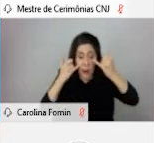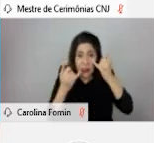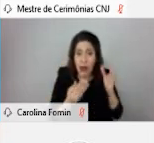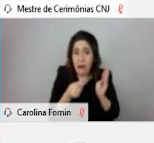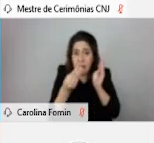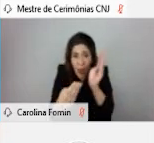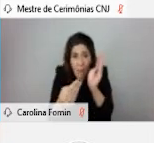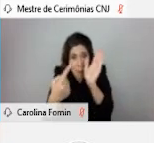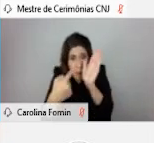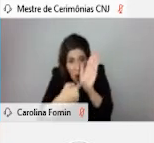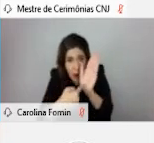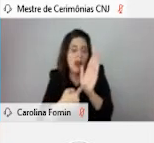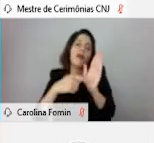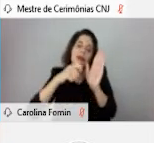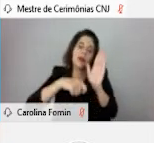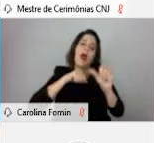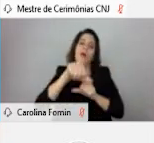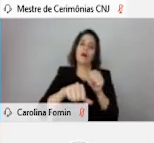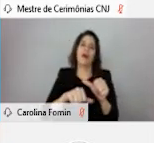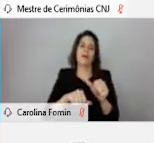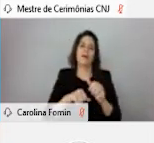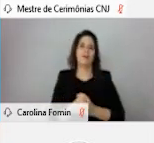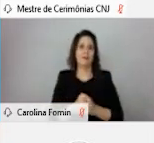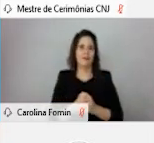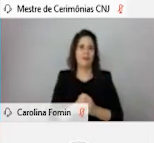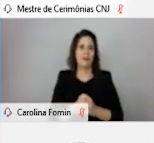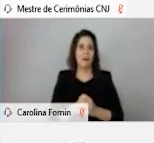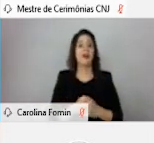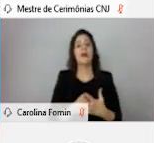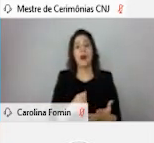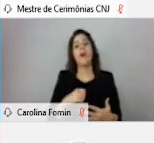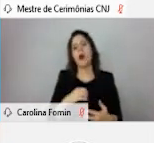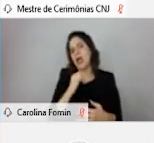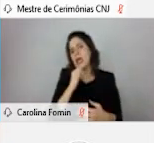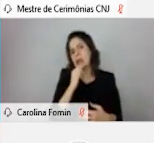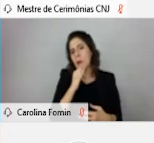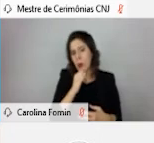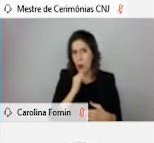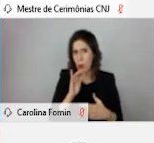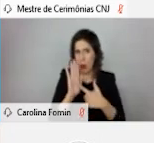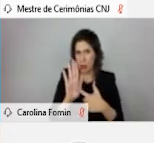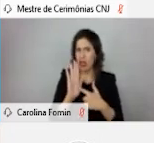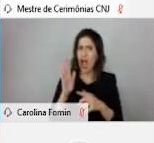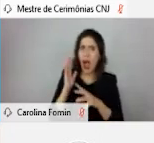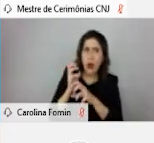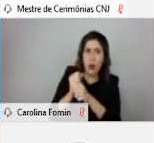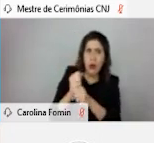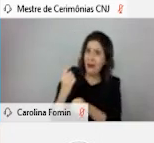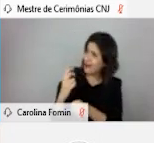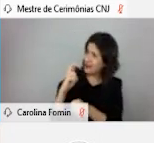real. Alguns exemplos disso, e eu vou fazer questão aqui de dar exemplos que já tem pelo menos 5 anos, tá?